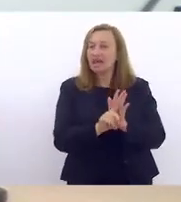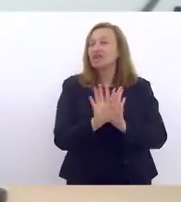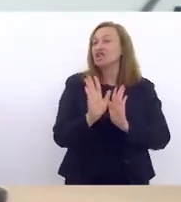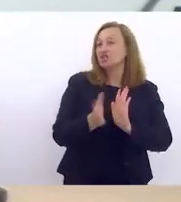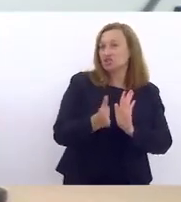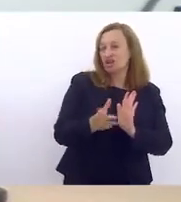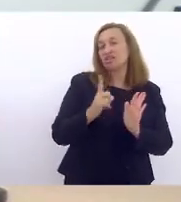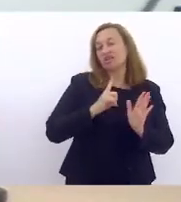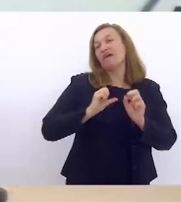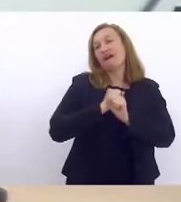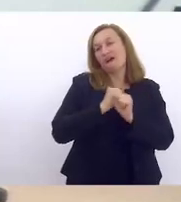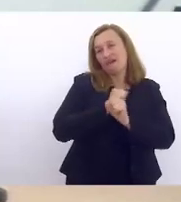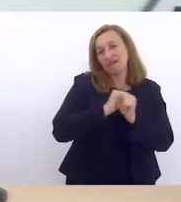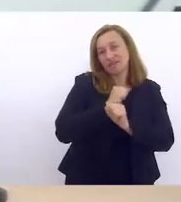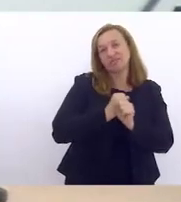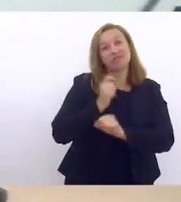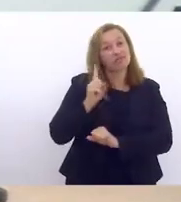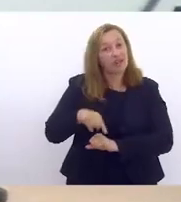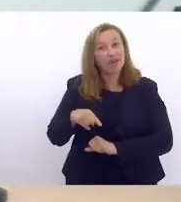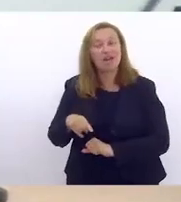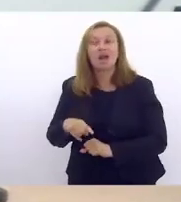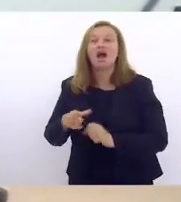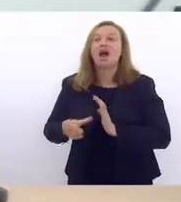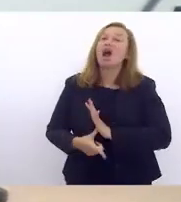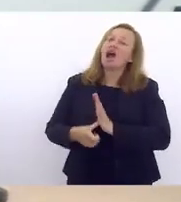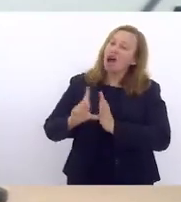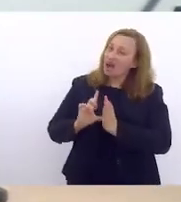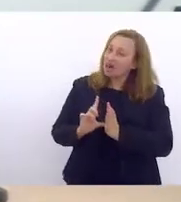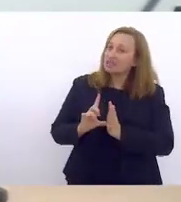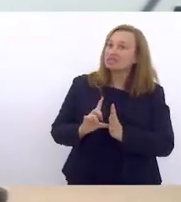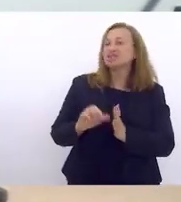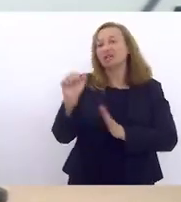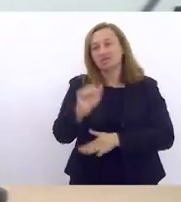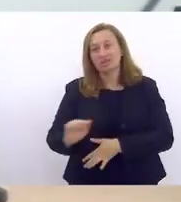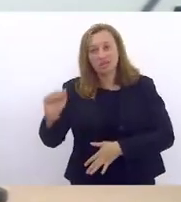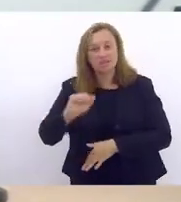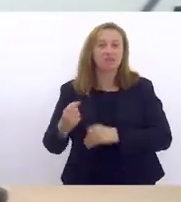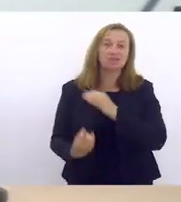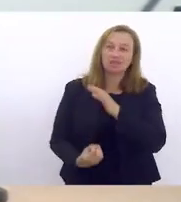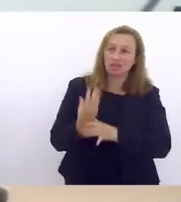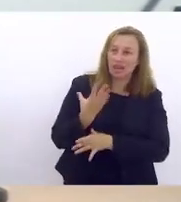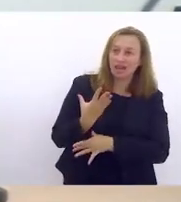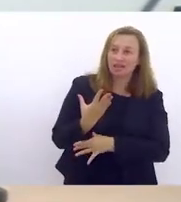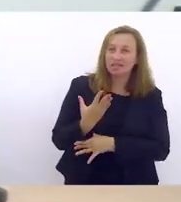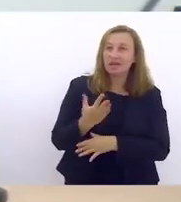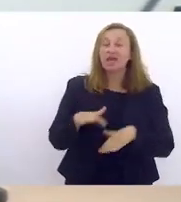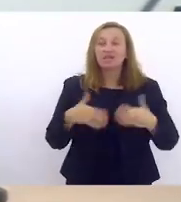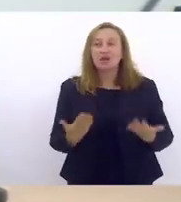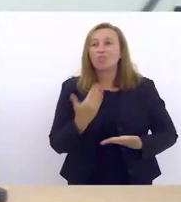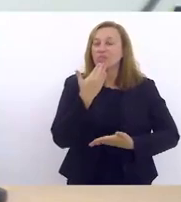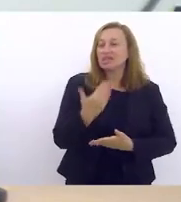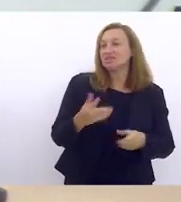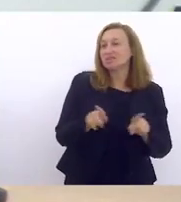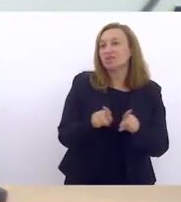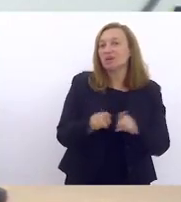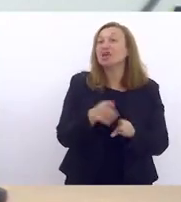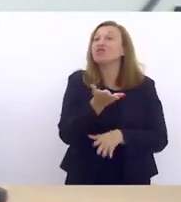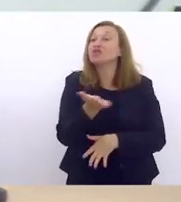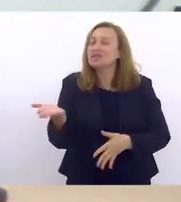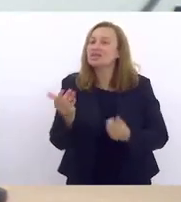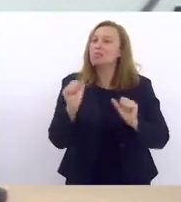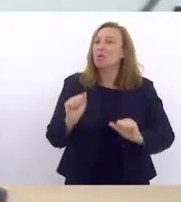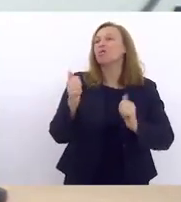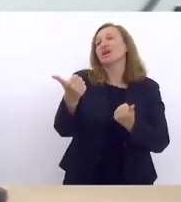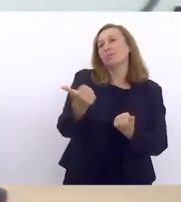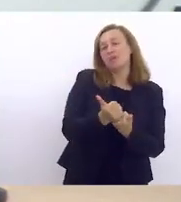exercido há muitos anos, né? Muito antes, inclusive, das associações serem criadas. Então, pedimos também que todos vocês possam apoiar